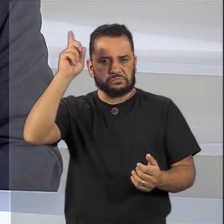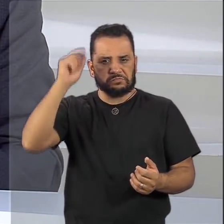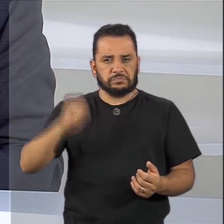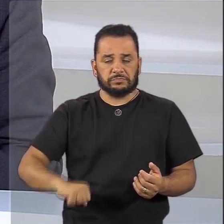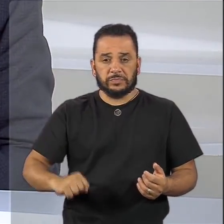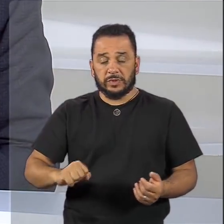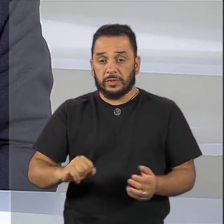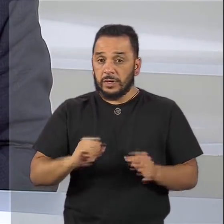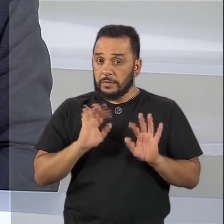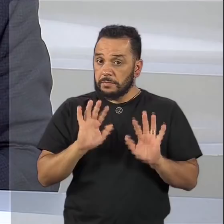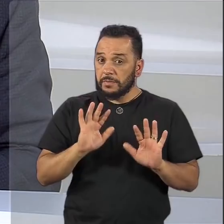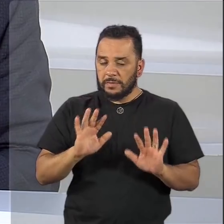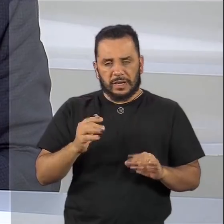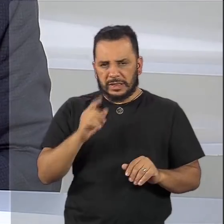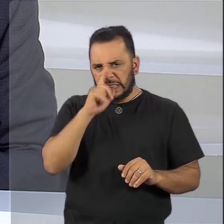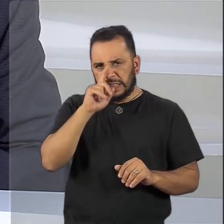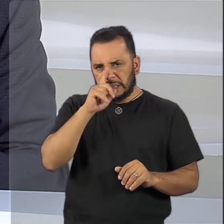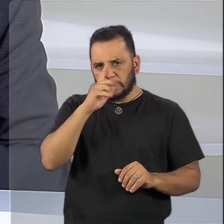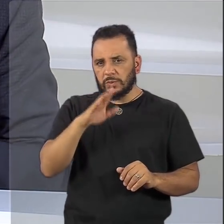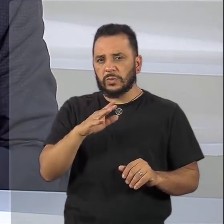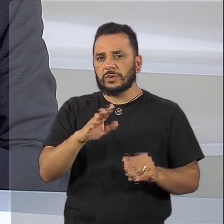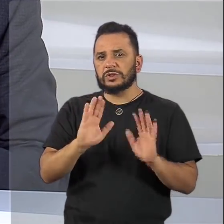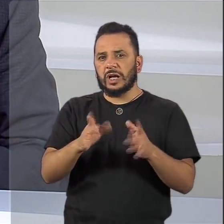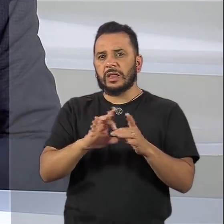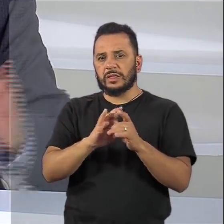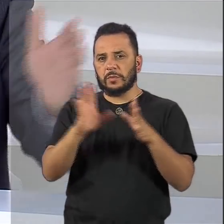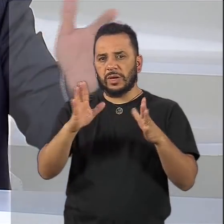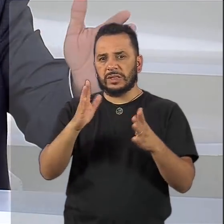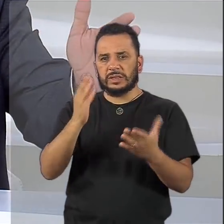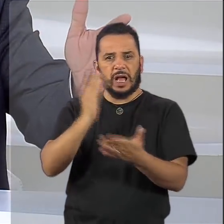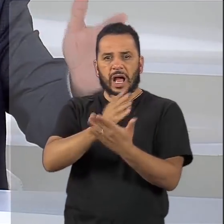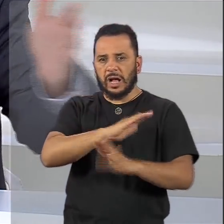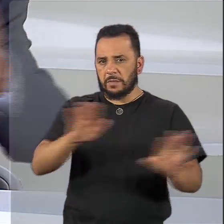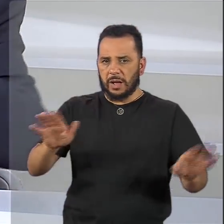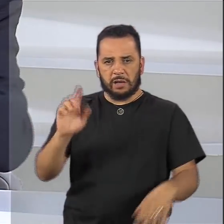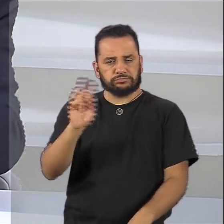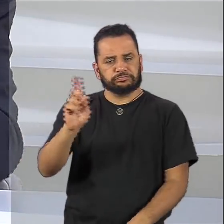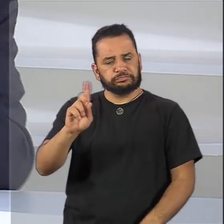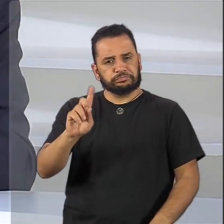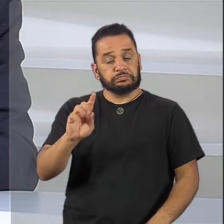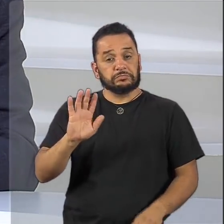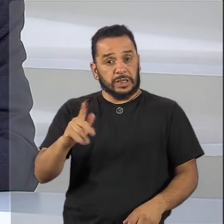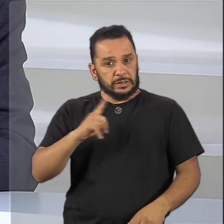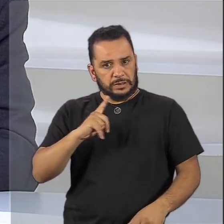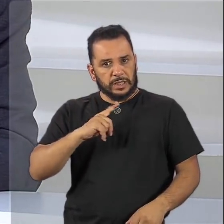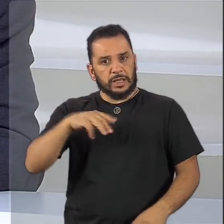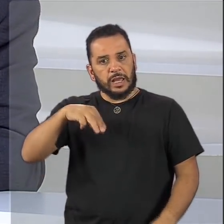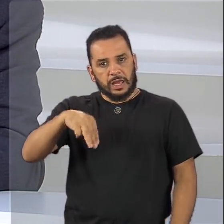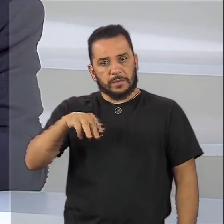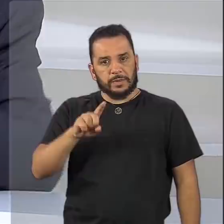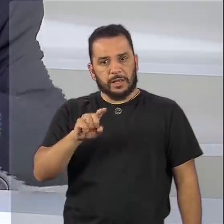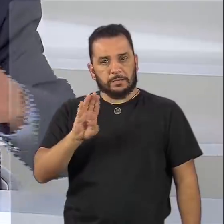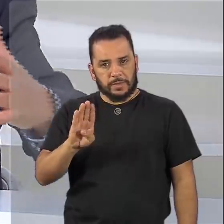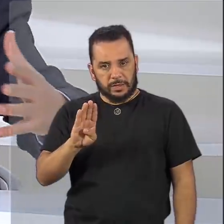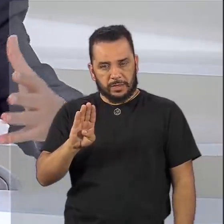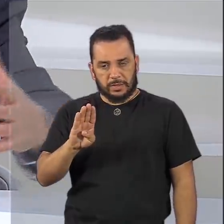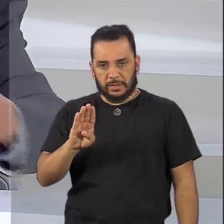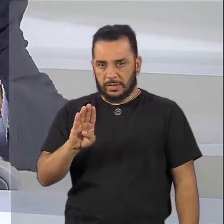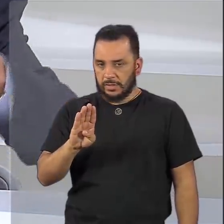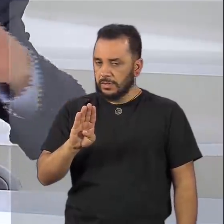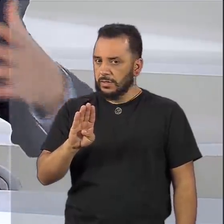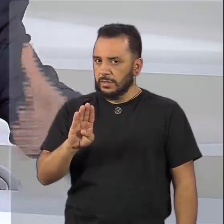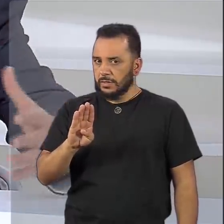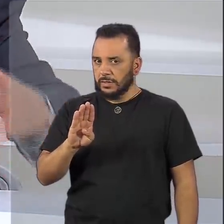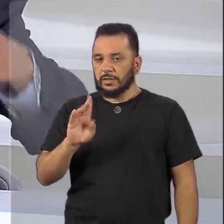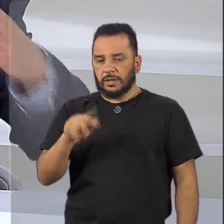a gente não corre esse risco tão facilmente. O Congresso, e aí é o valoroso MDB, que é o